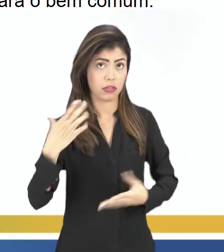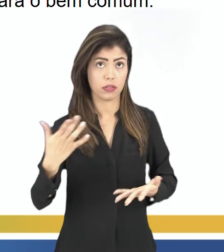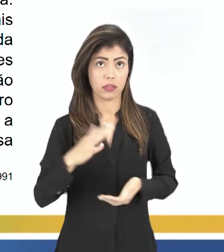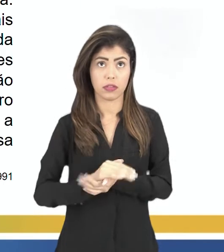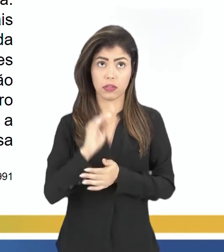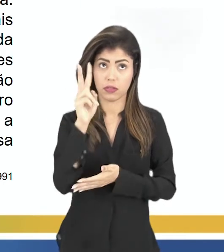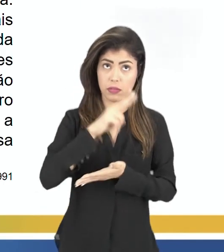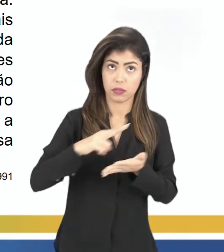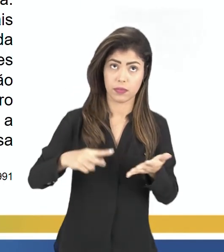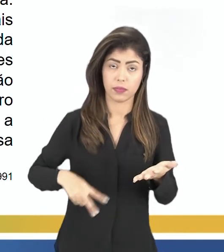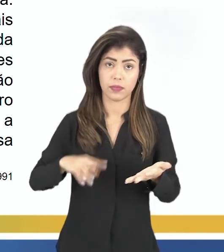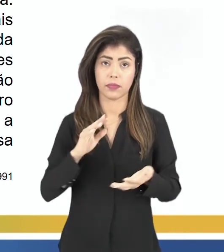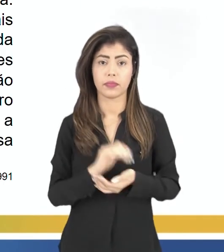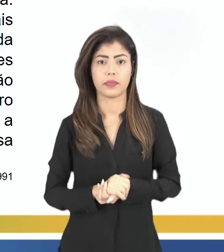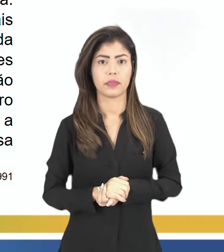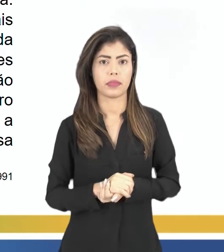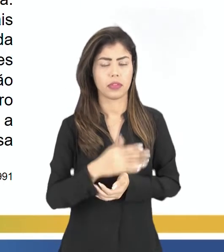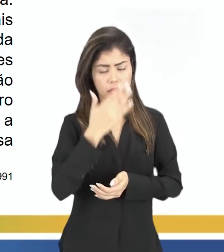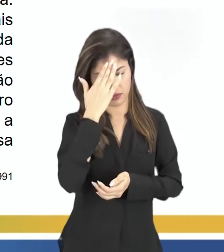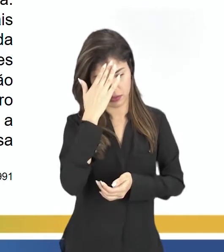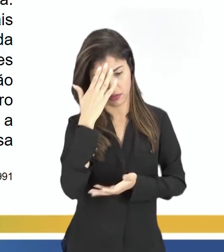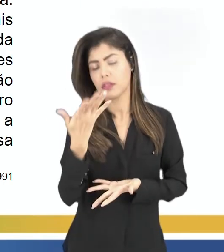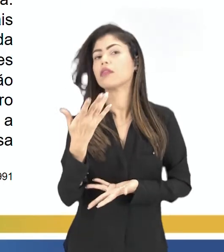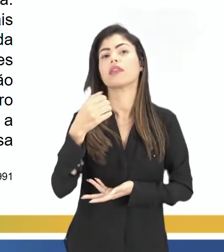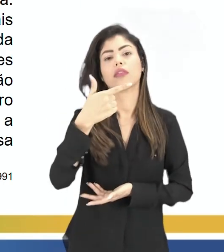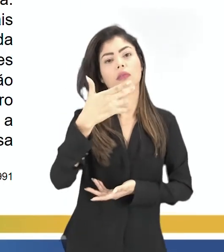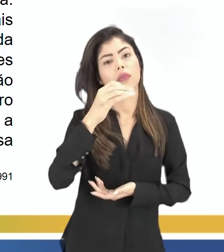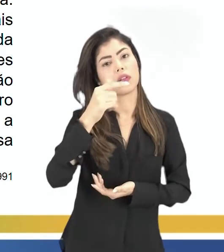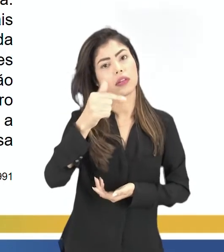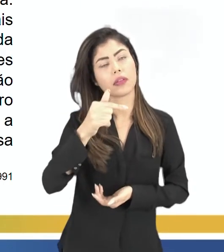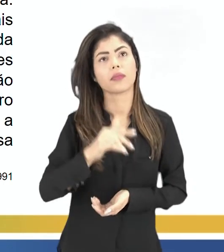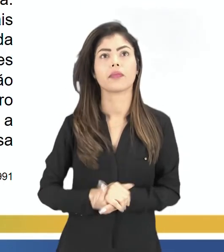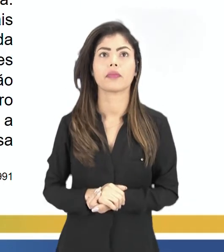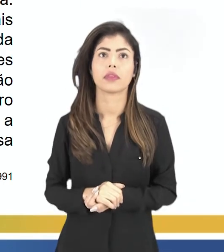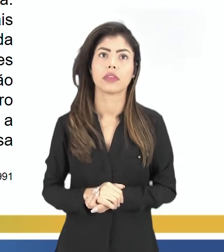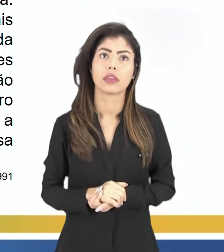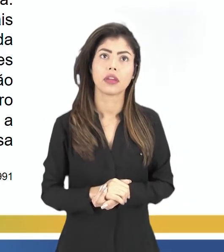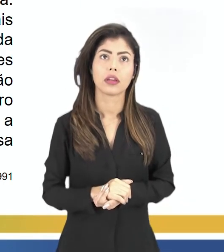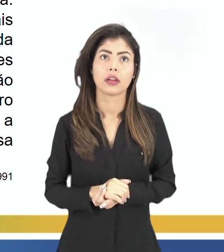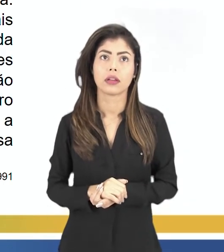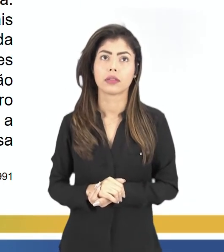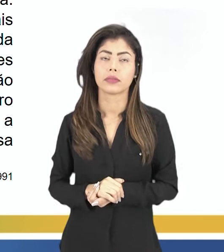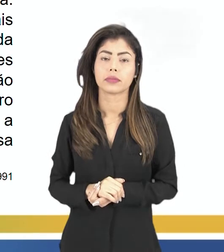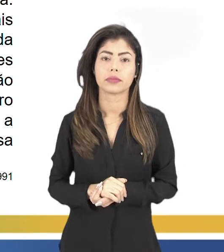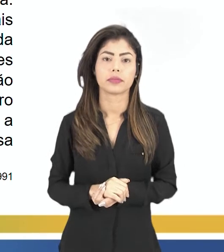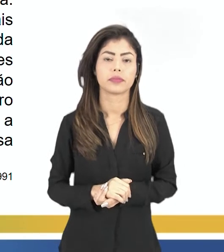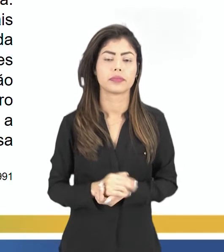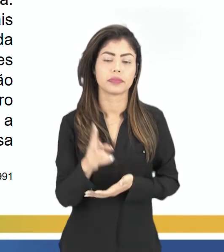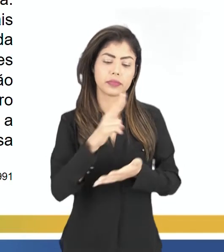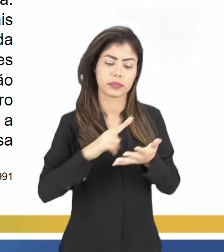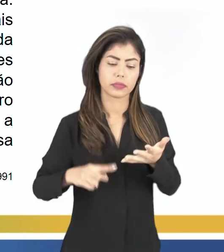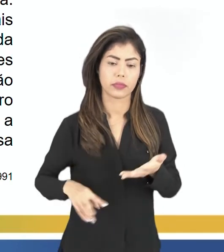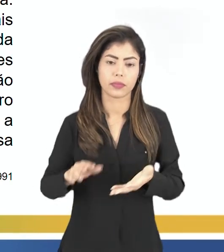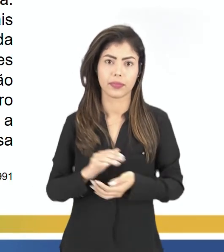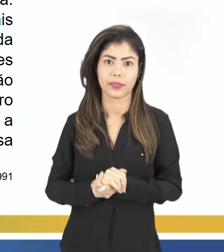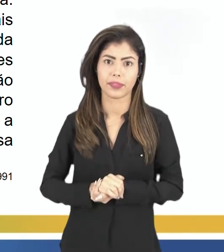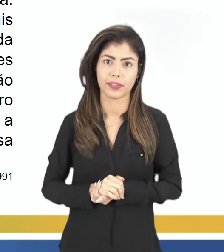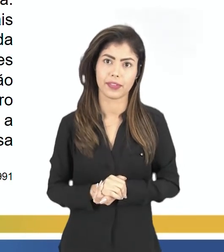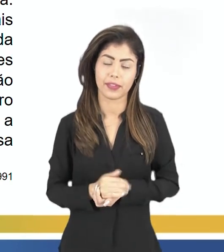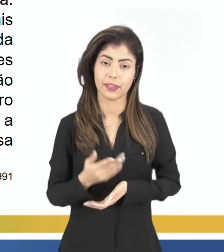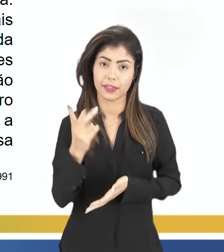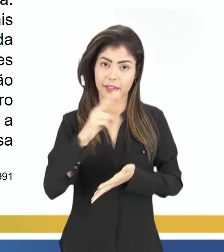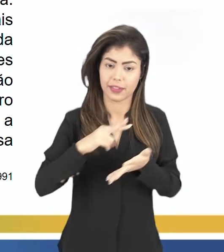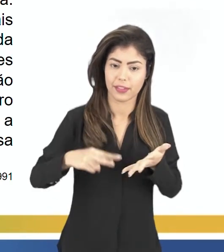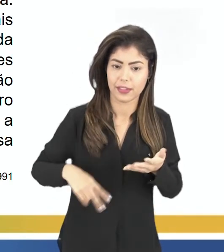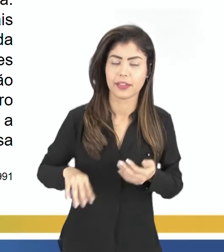ler o texto para conferir. É do Enem de 2017. Ó. Vamos ler, vai. Respira. Vamos